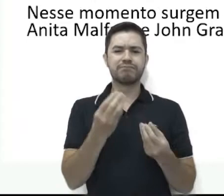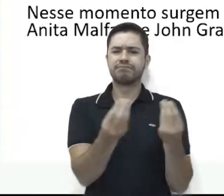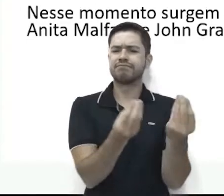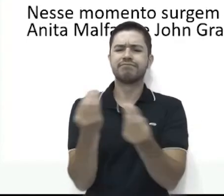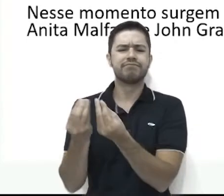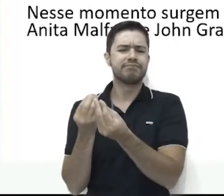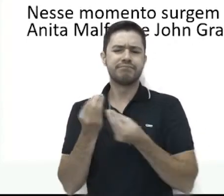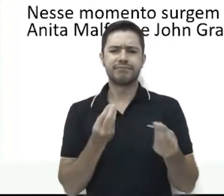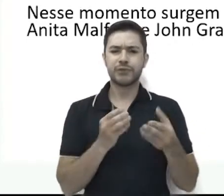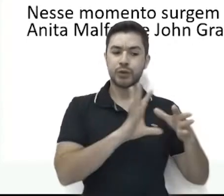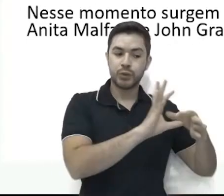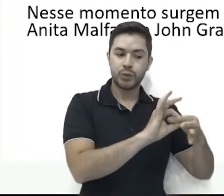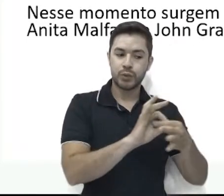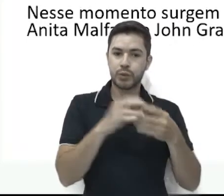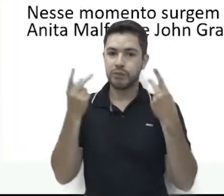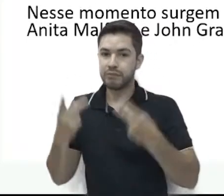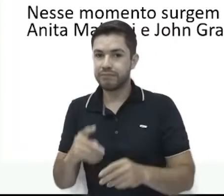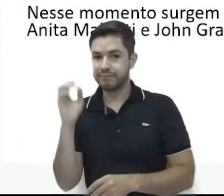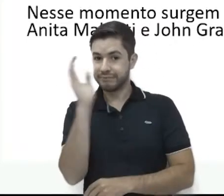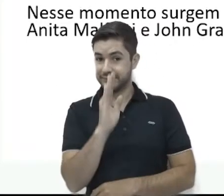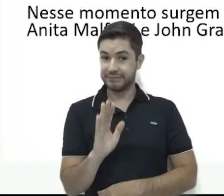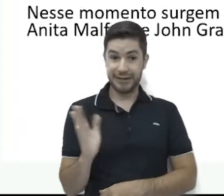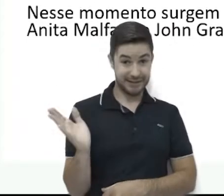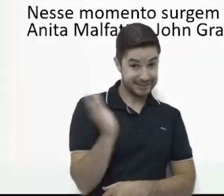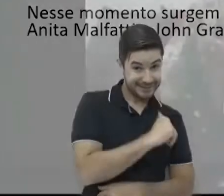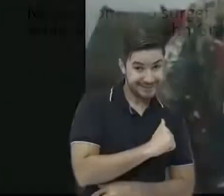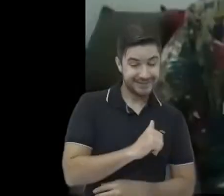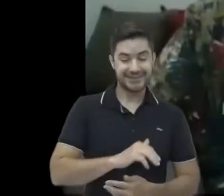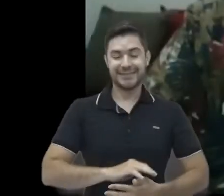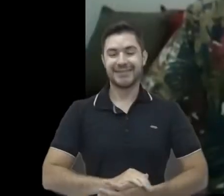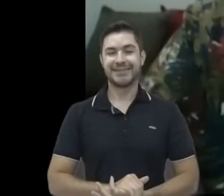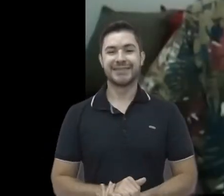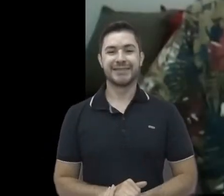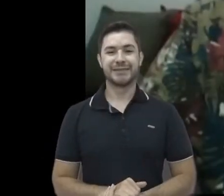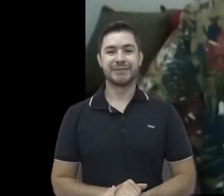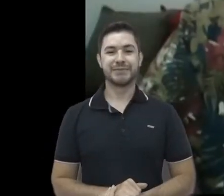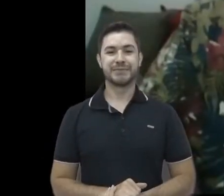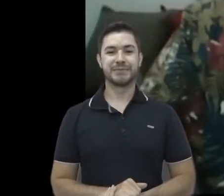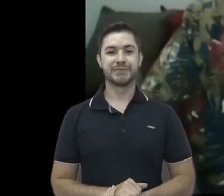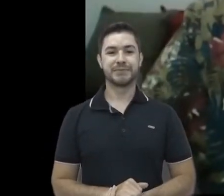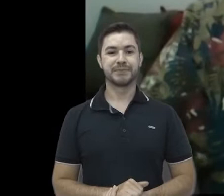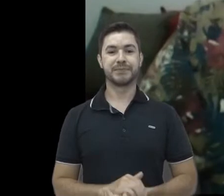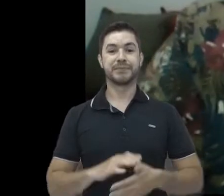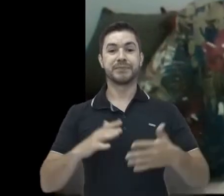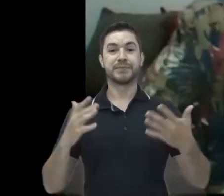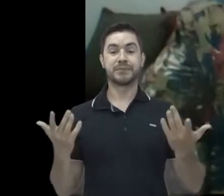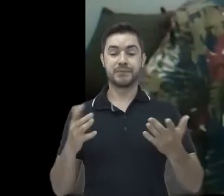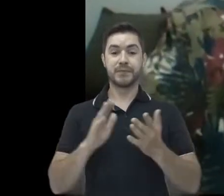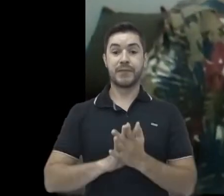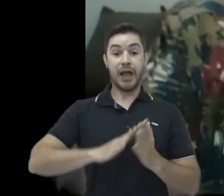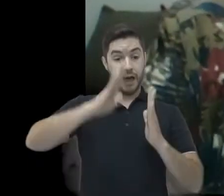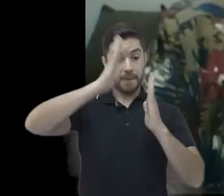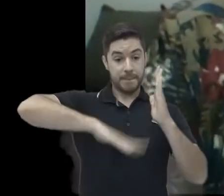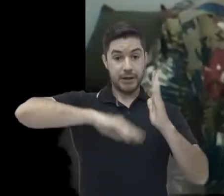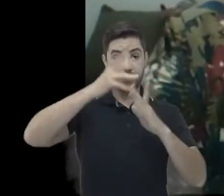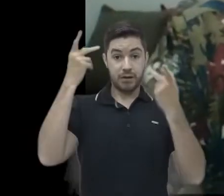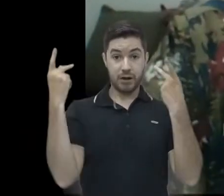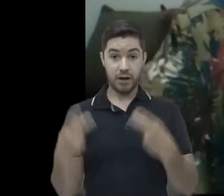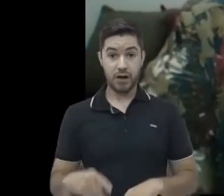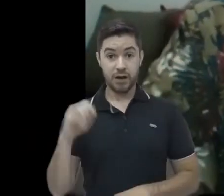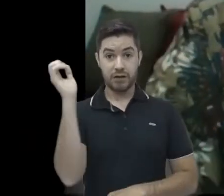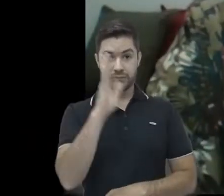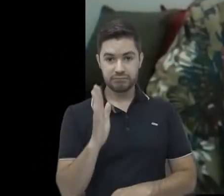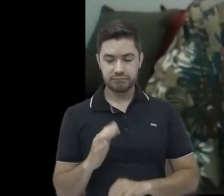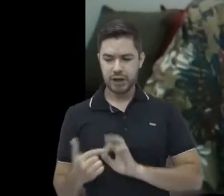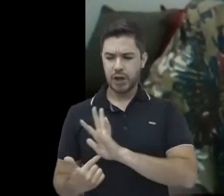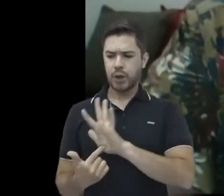a pintura no contexto brasileiro. Vamos lá? A pintura no contexto brasileiro. A pintura aparece